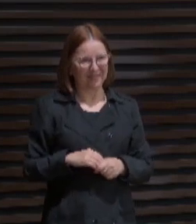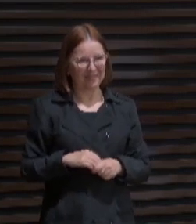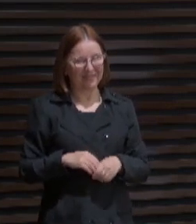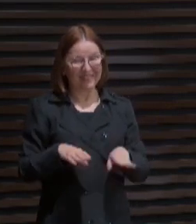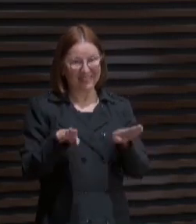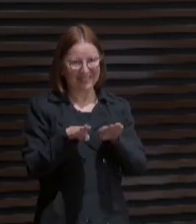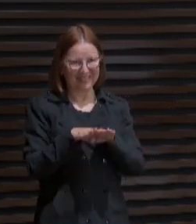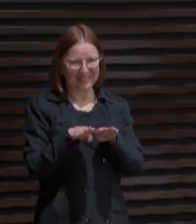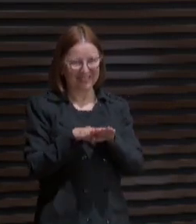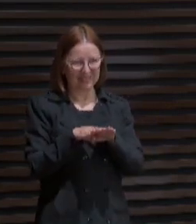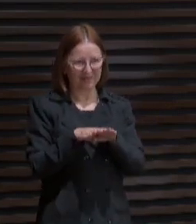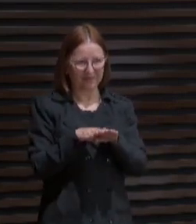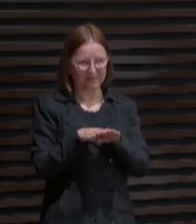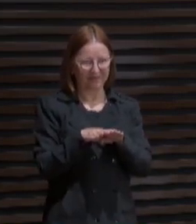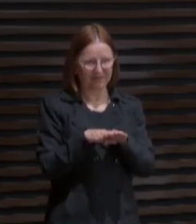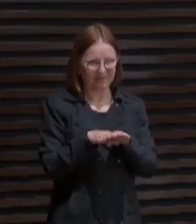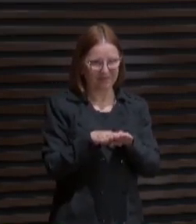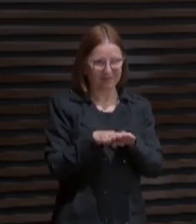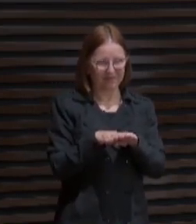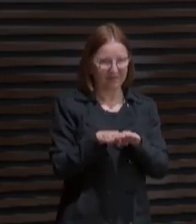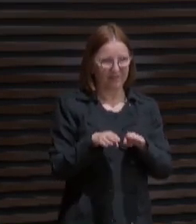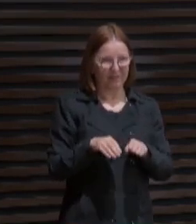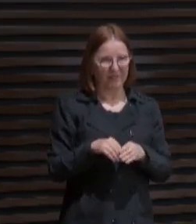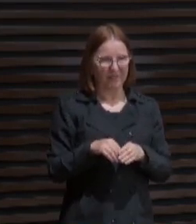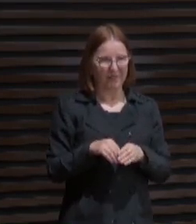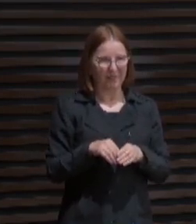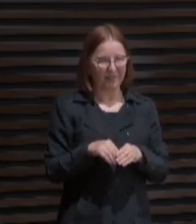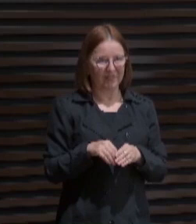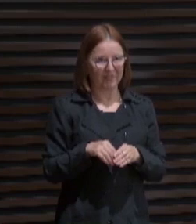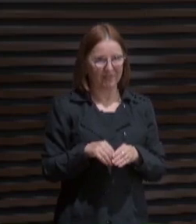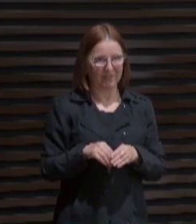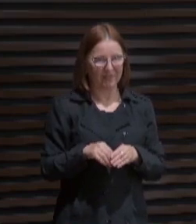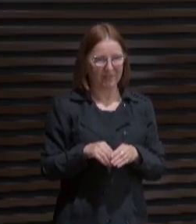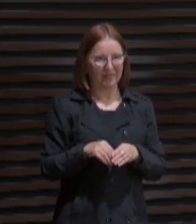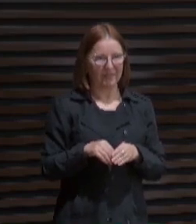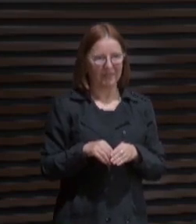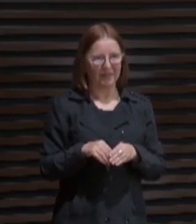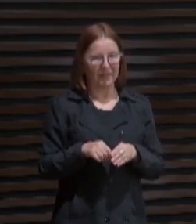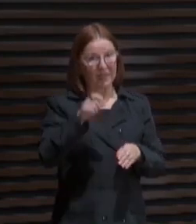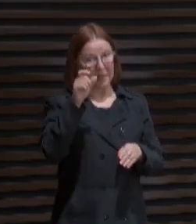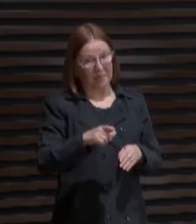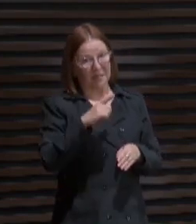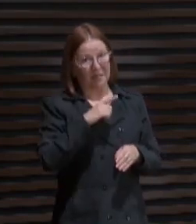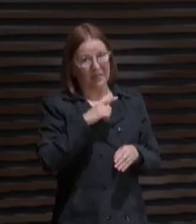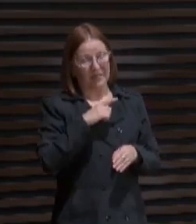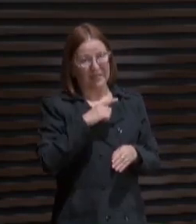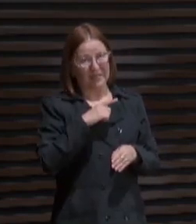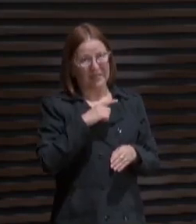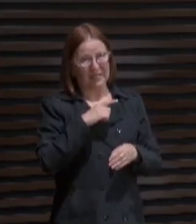Também a quem, com fé, viva avalanches de emoções e sentimentos, que